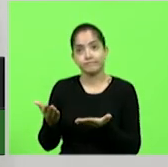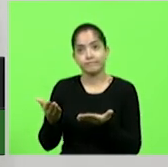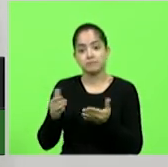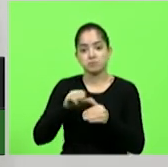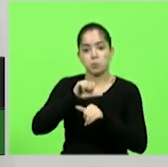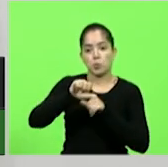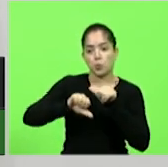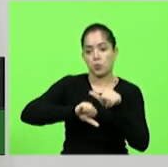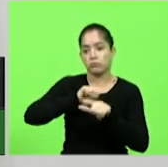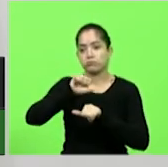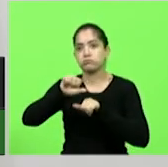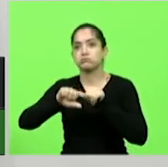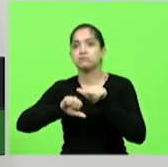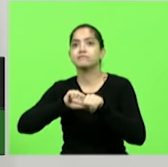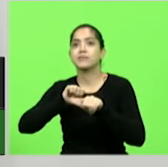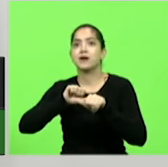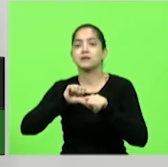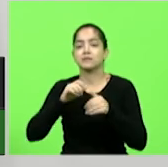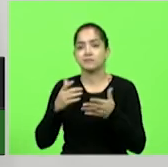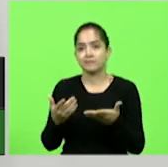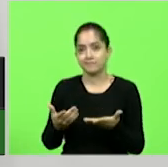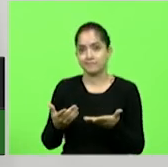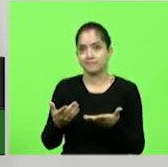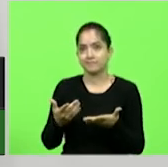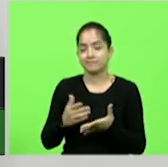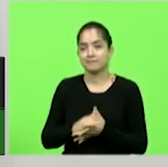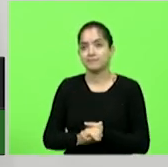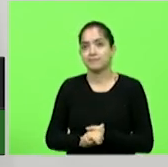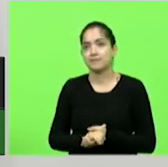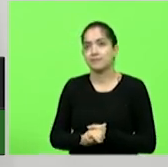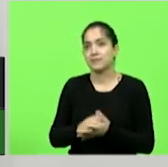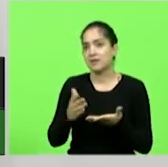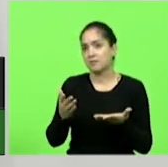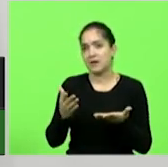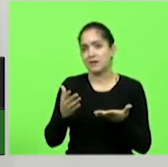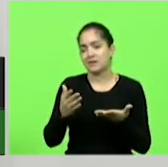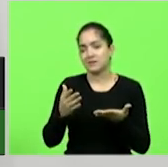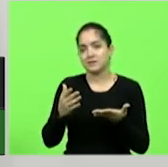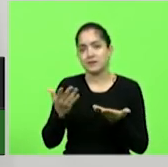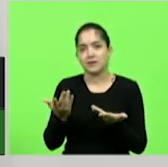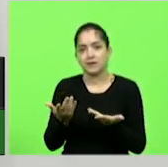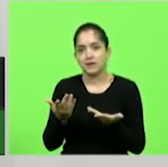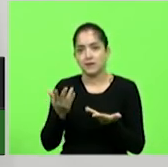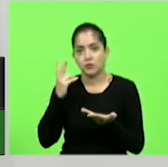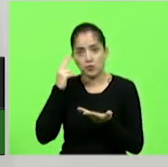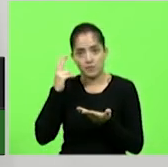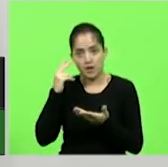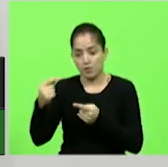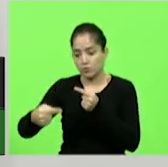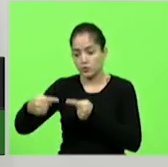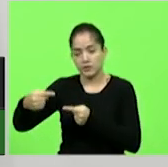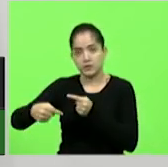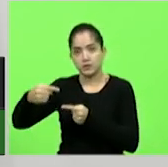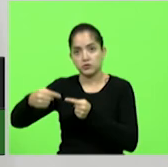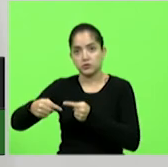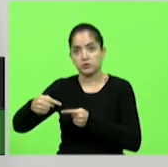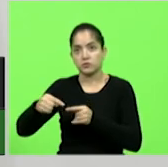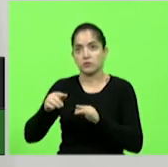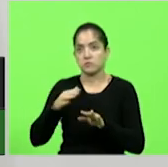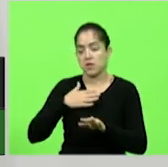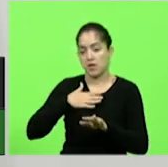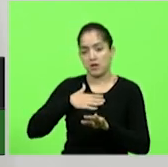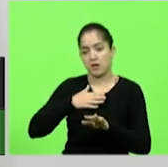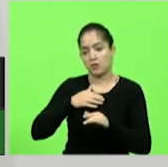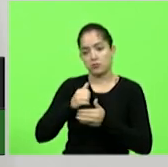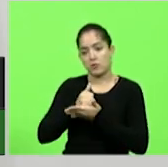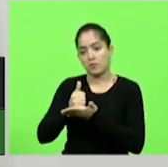mudaram a posição. Mas isso é coisa da política mesmo. É. Eu não sou desses, mas